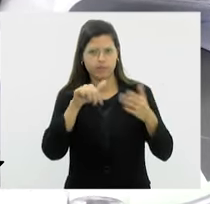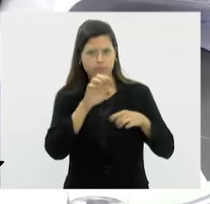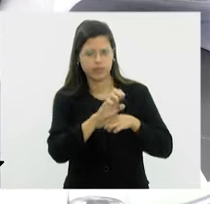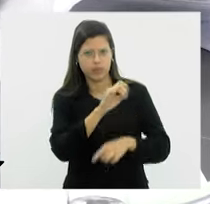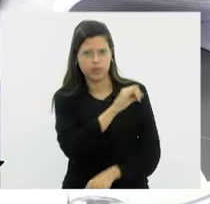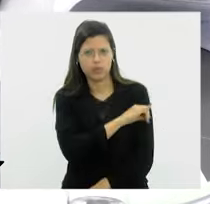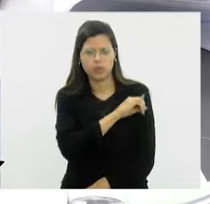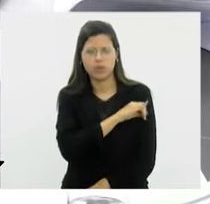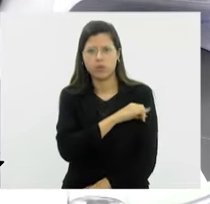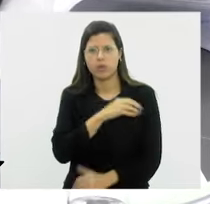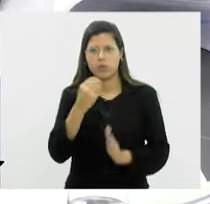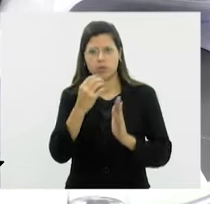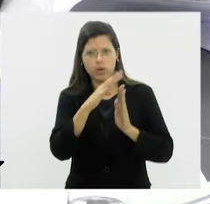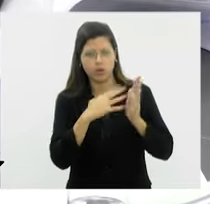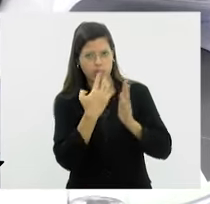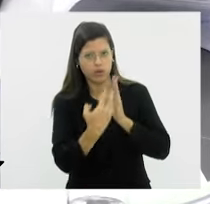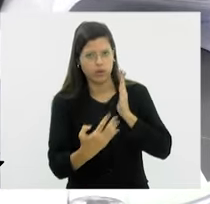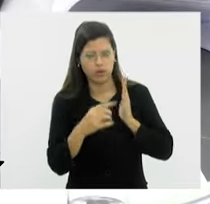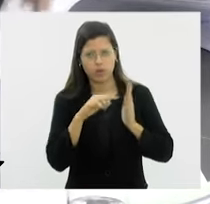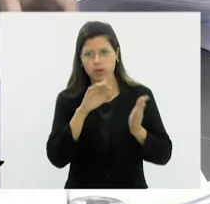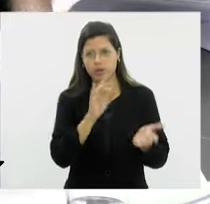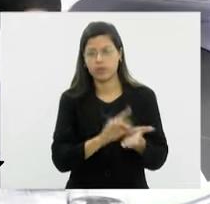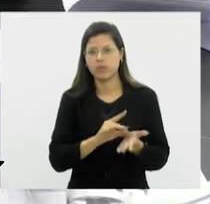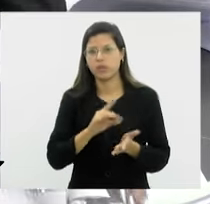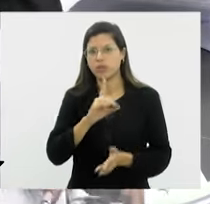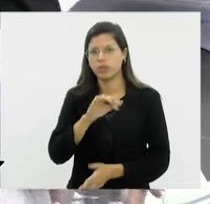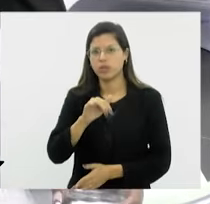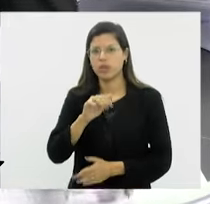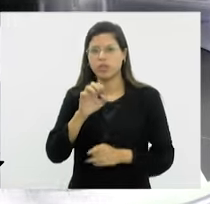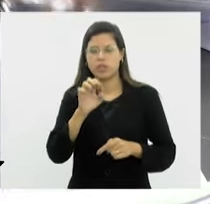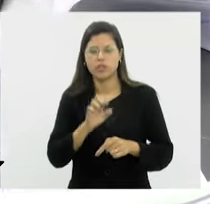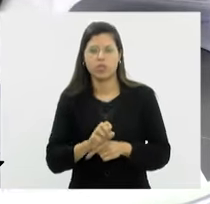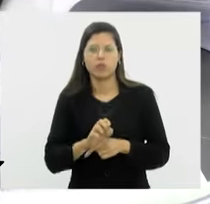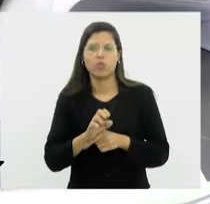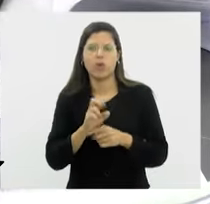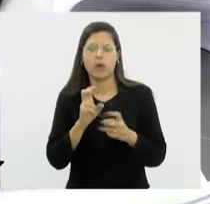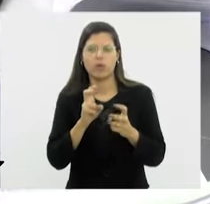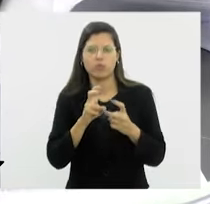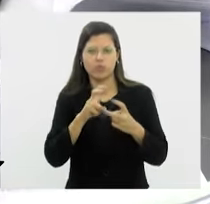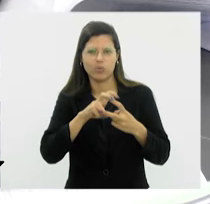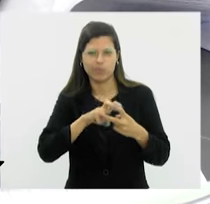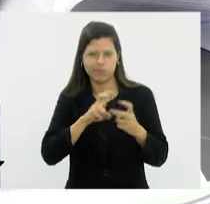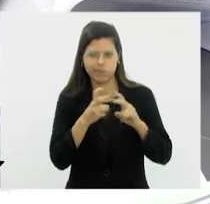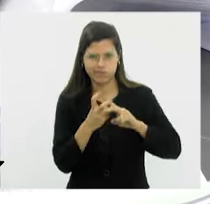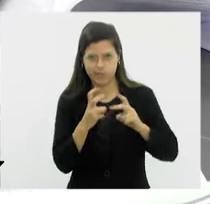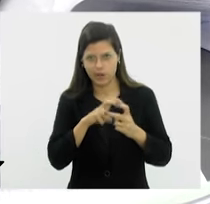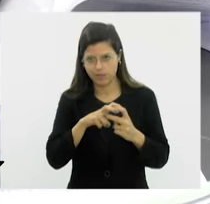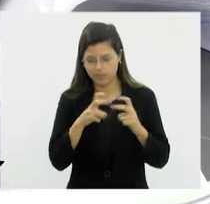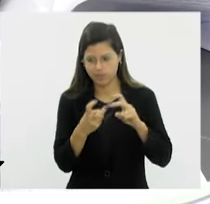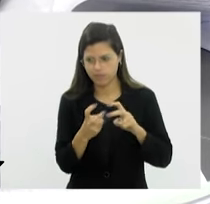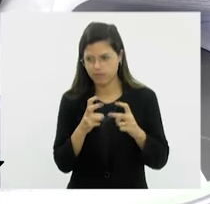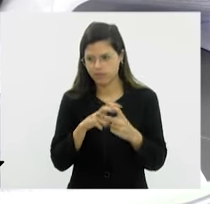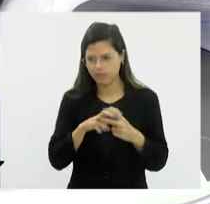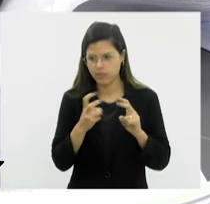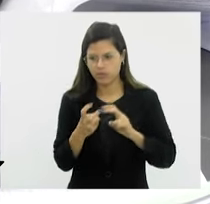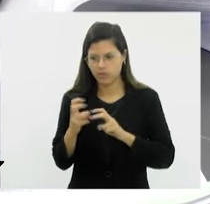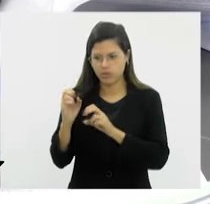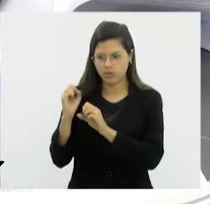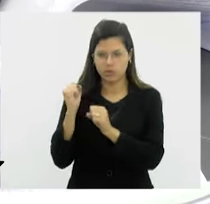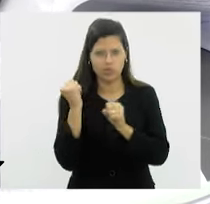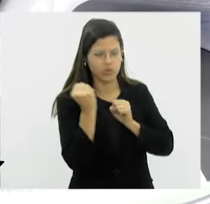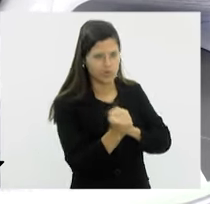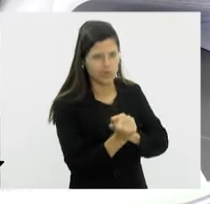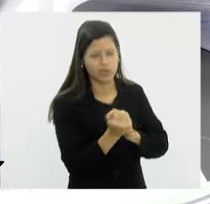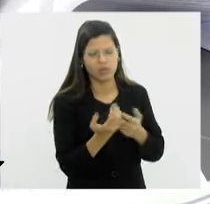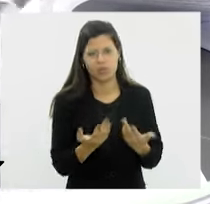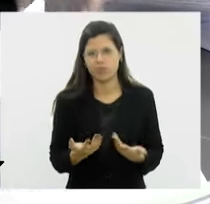para incluir no calendário oficial o Dia Estadual do Para-Jiu-Jitsu. Parecer é pela legalidade. Em discussão.